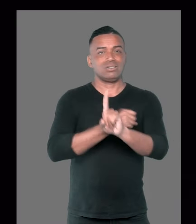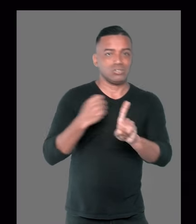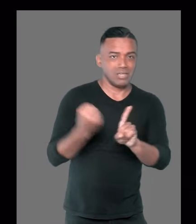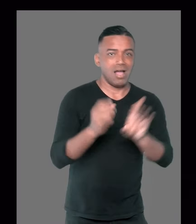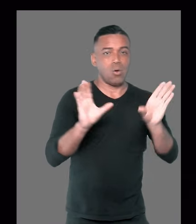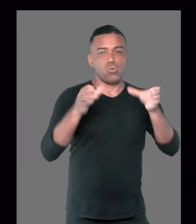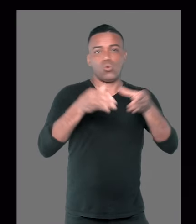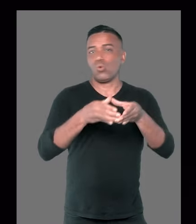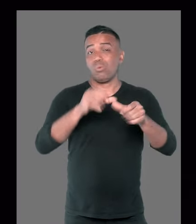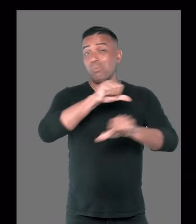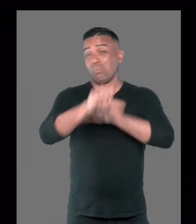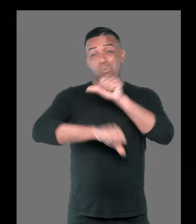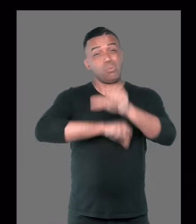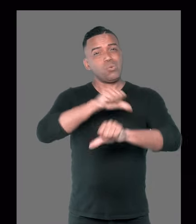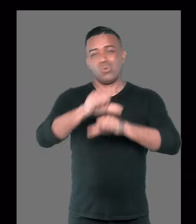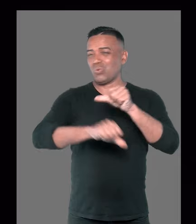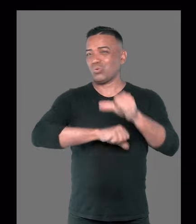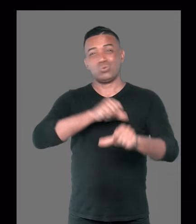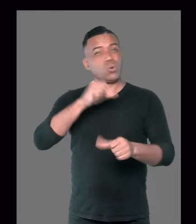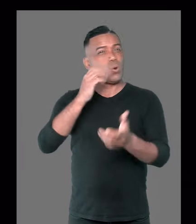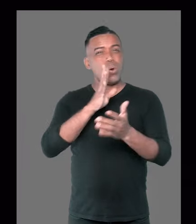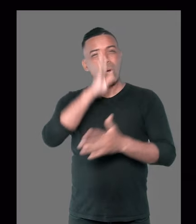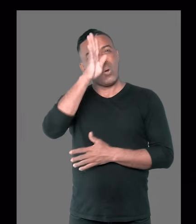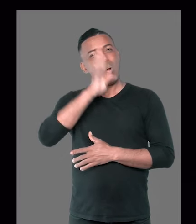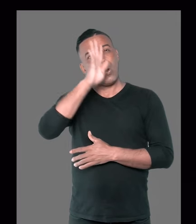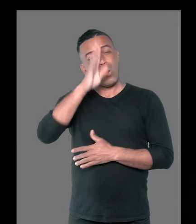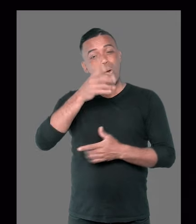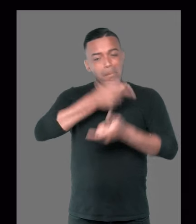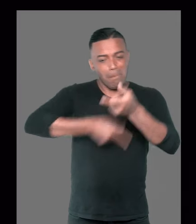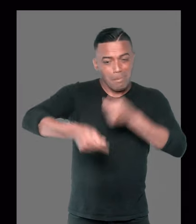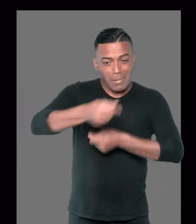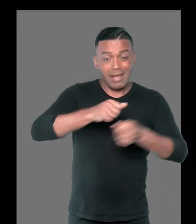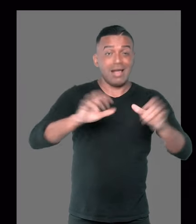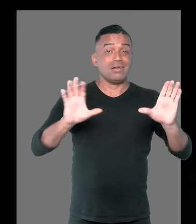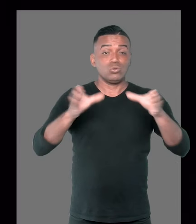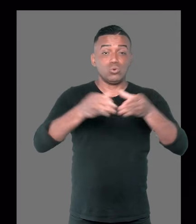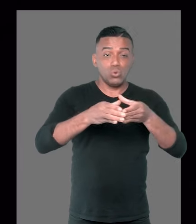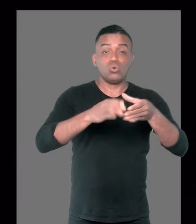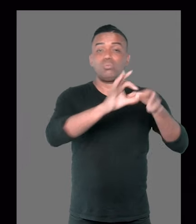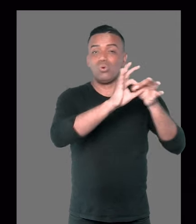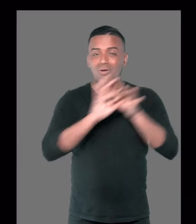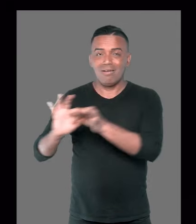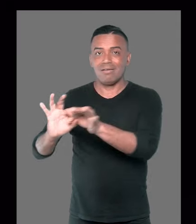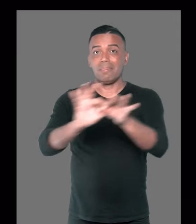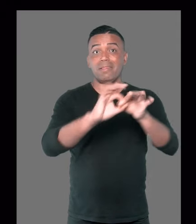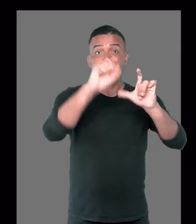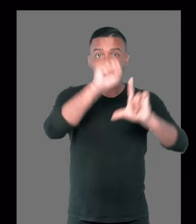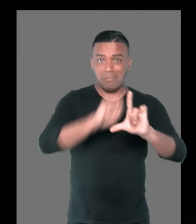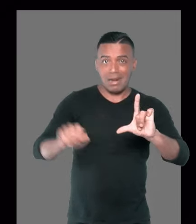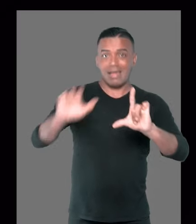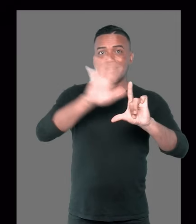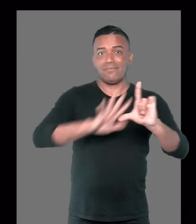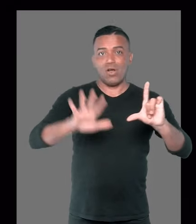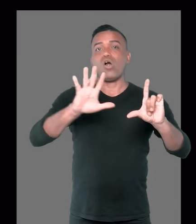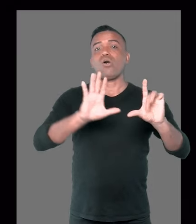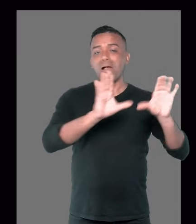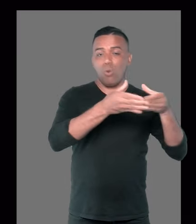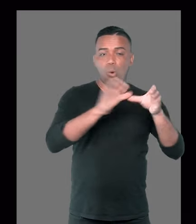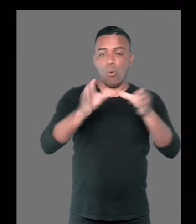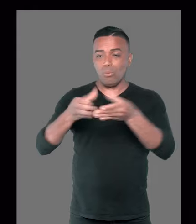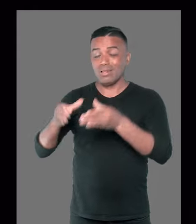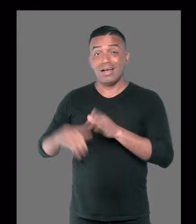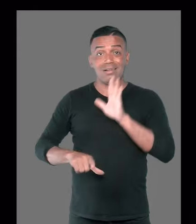mudou e ele mudou dramaticamente o mercado os mercados são em rede habilitados por plataformas em cima de comunidades e